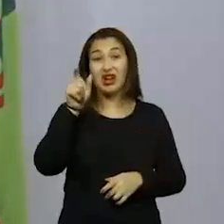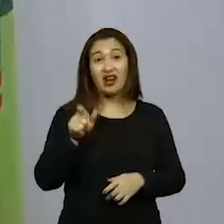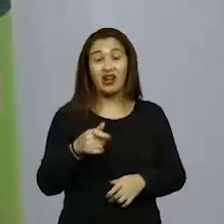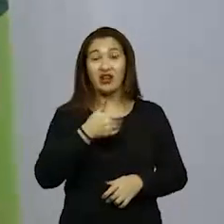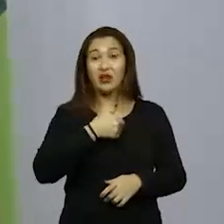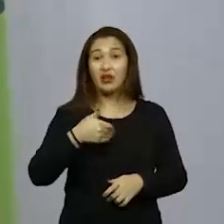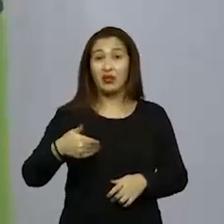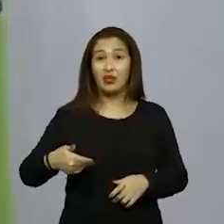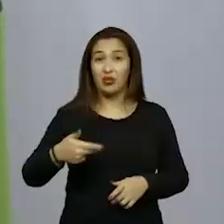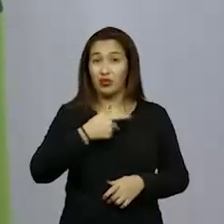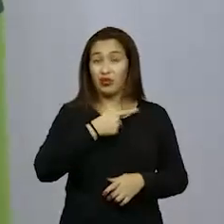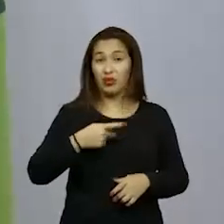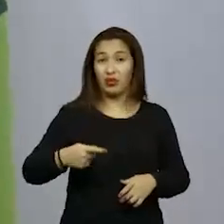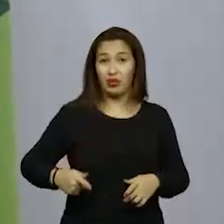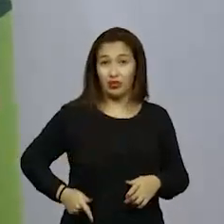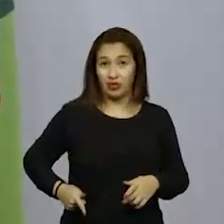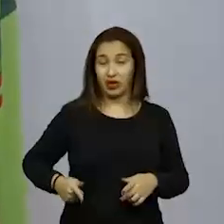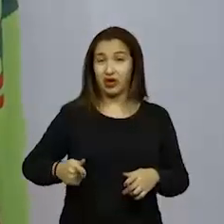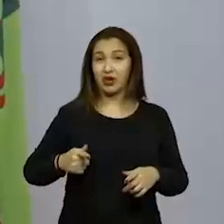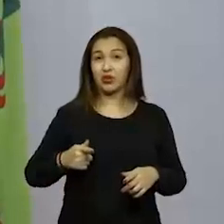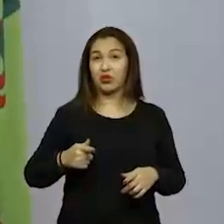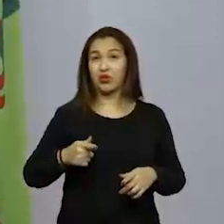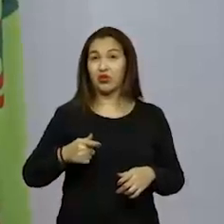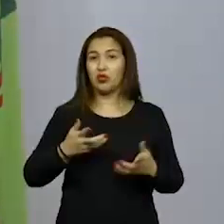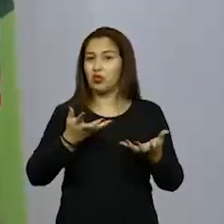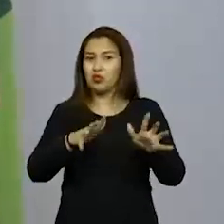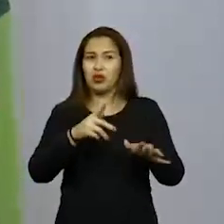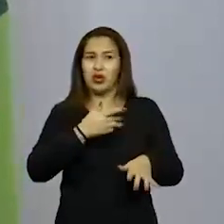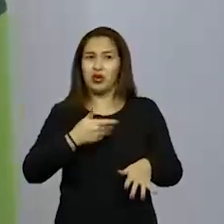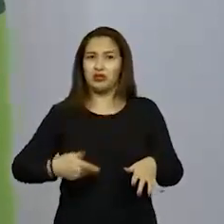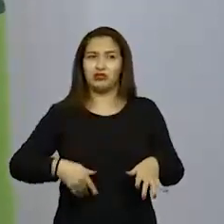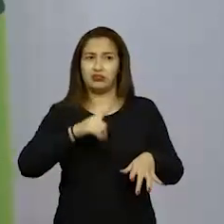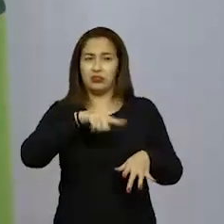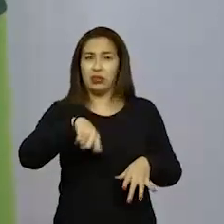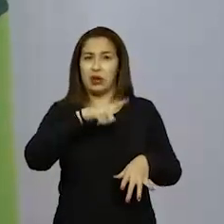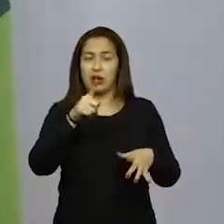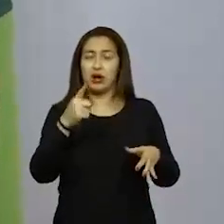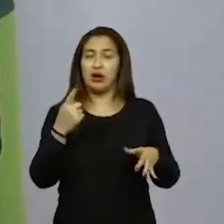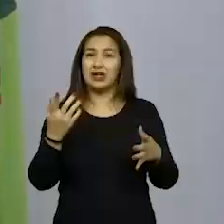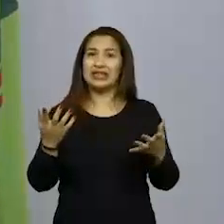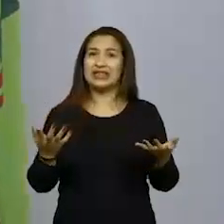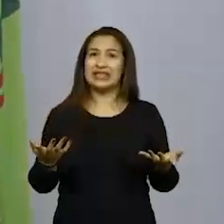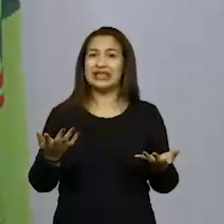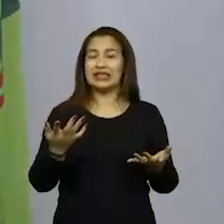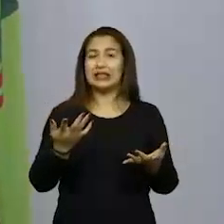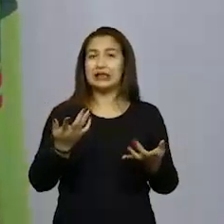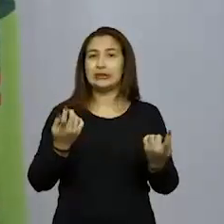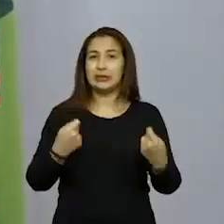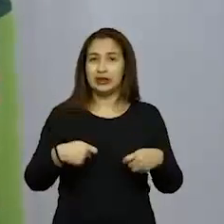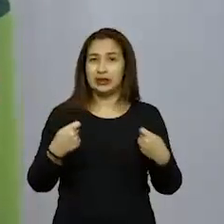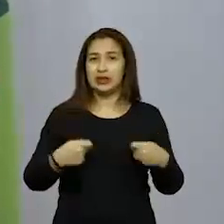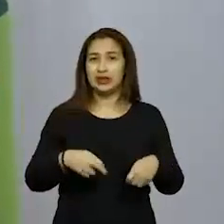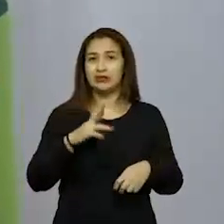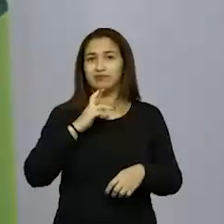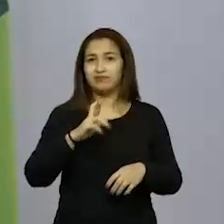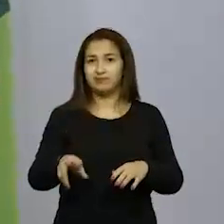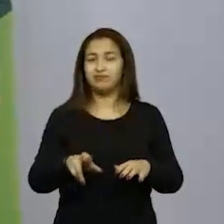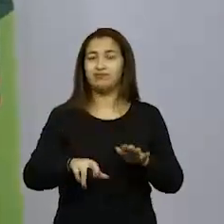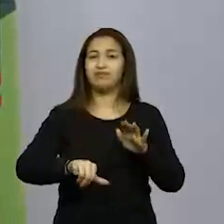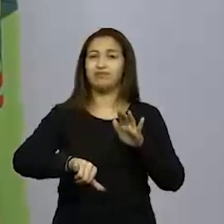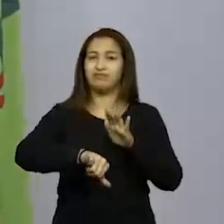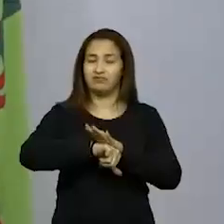pedir para sair, renunciar, responder criminalmente. Mas aqui